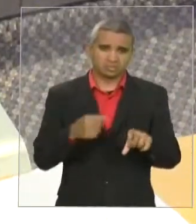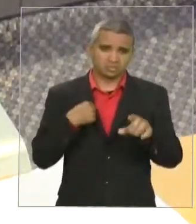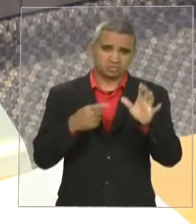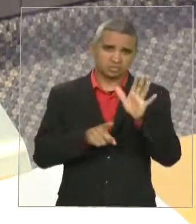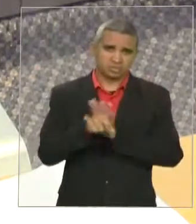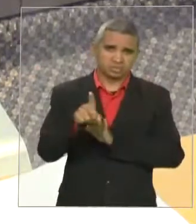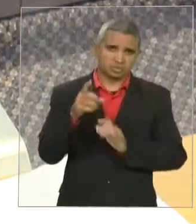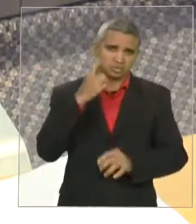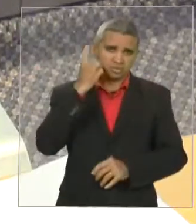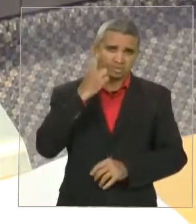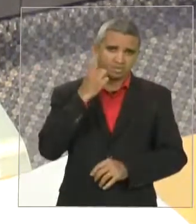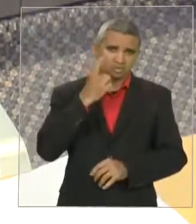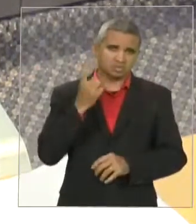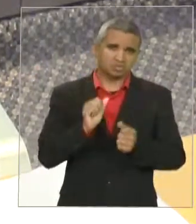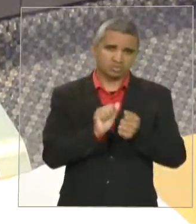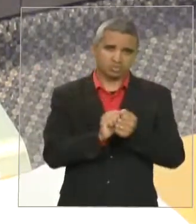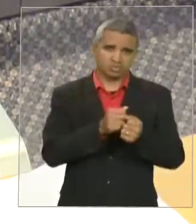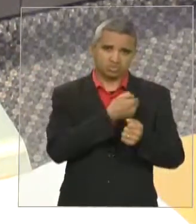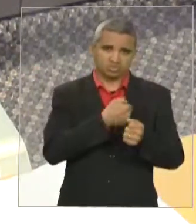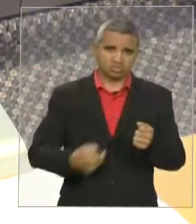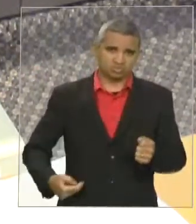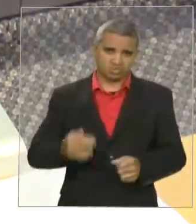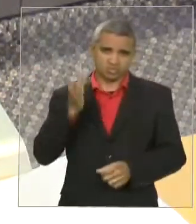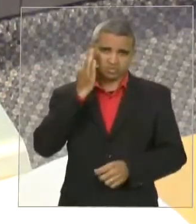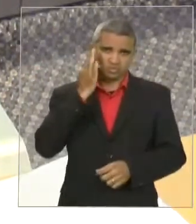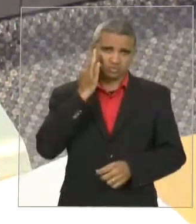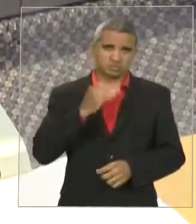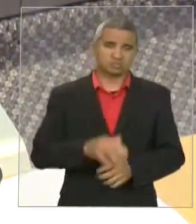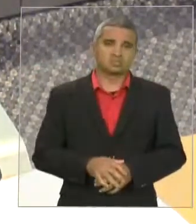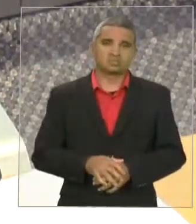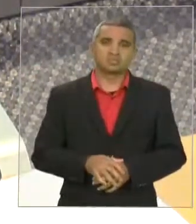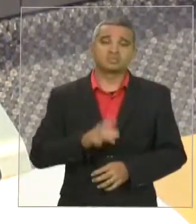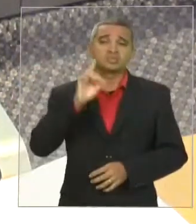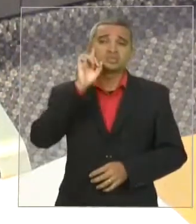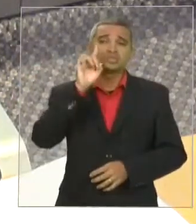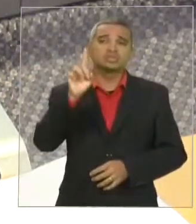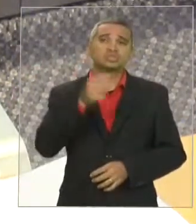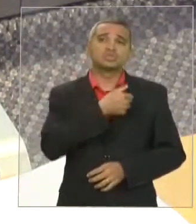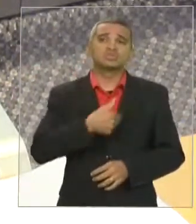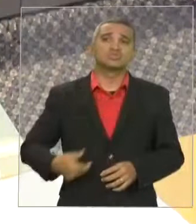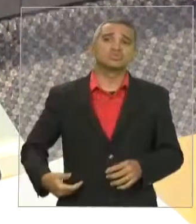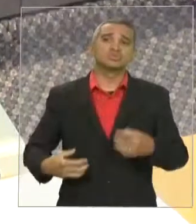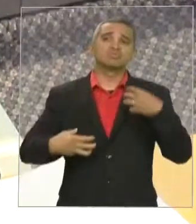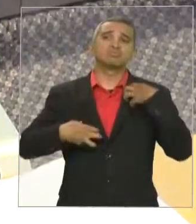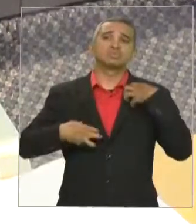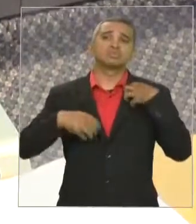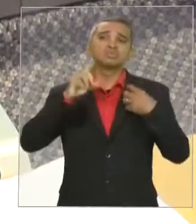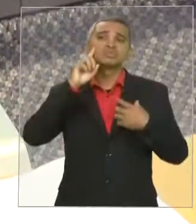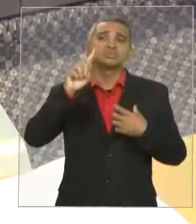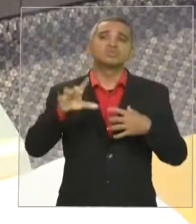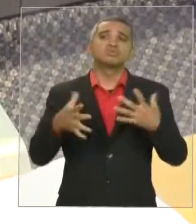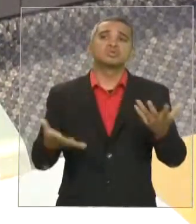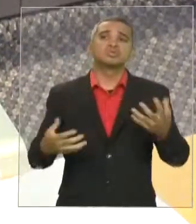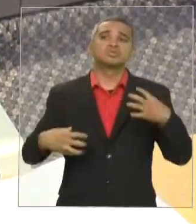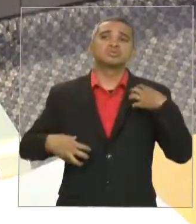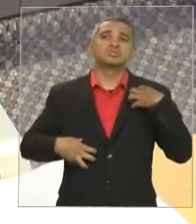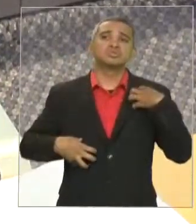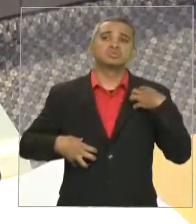aliada do governador Flávio Dino. O governador Flávio Dino assumiu o governo quando? Ele assumiu no dia 1º de janeiro de